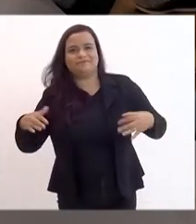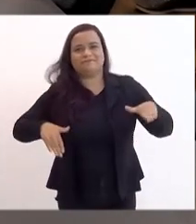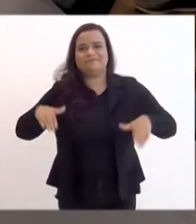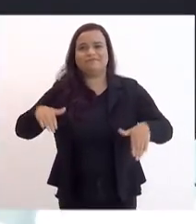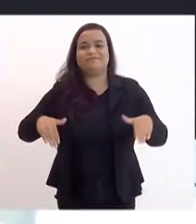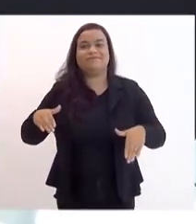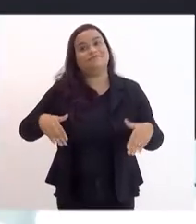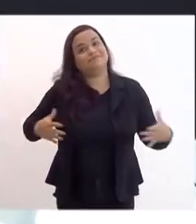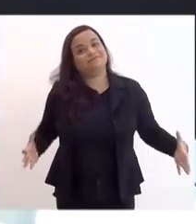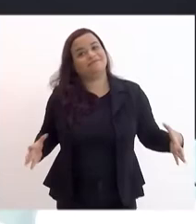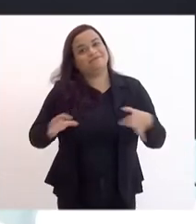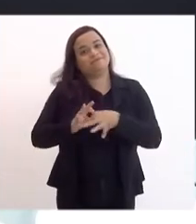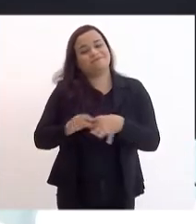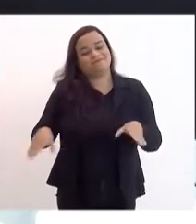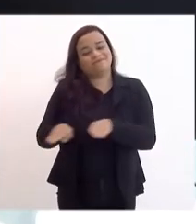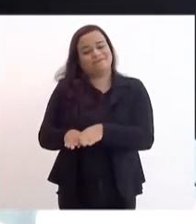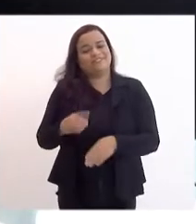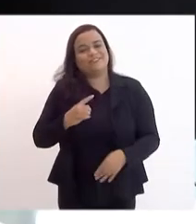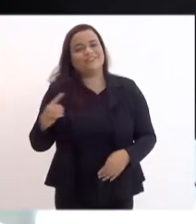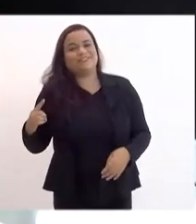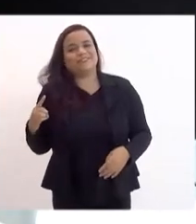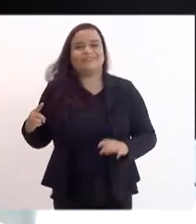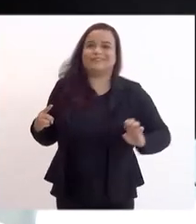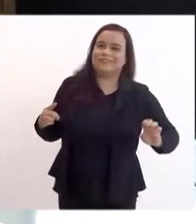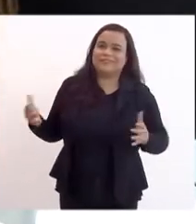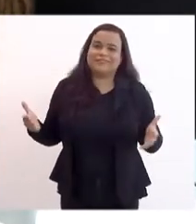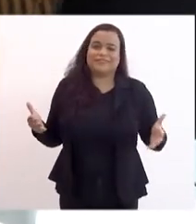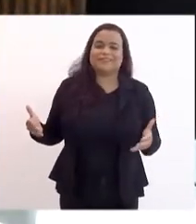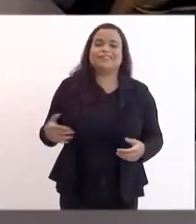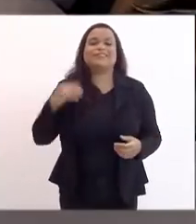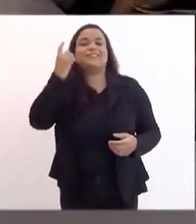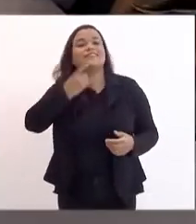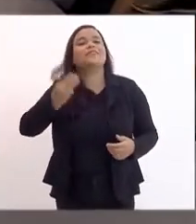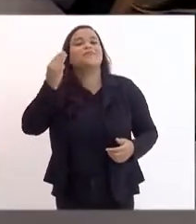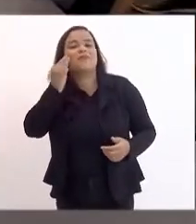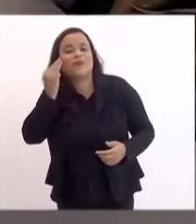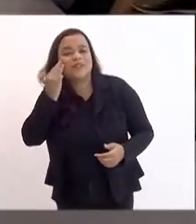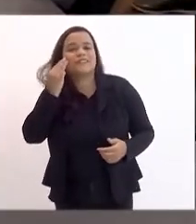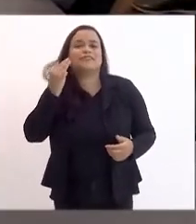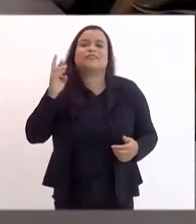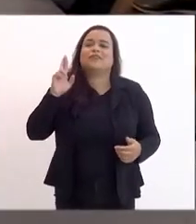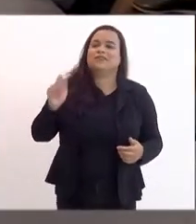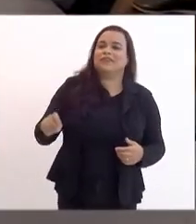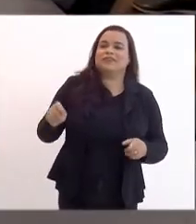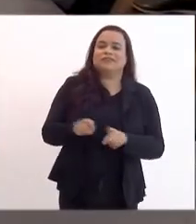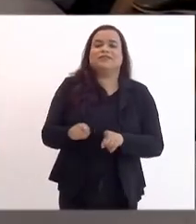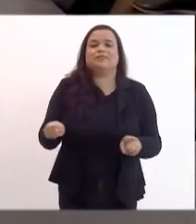outro coletivo. Deputada Mônica teve o voto, deputado Rodrigo Amorim. Então,